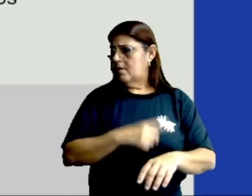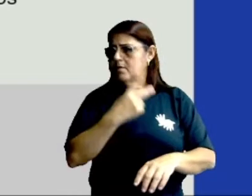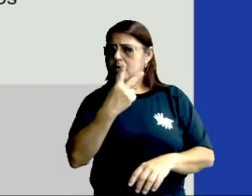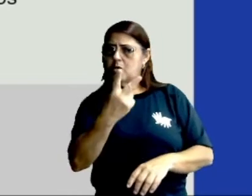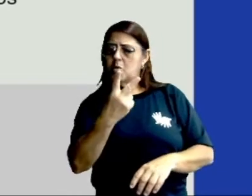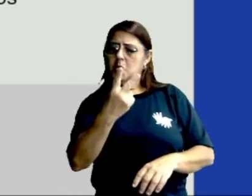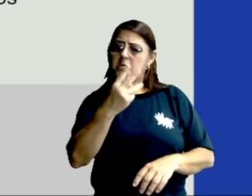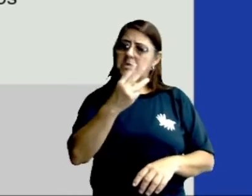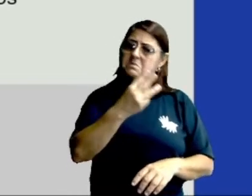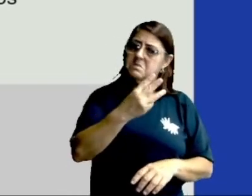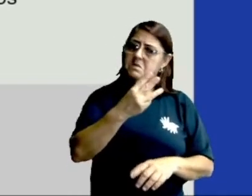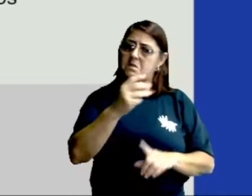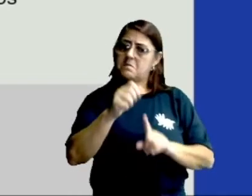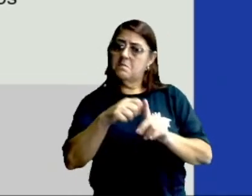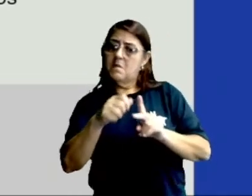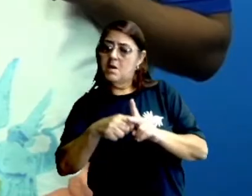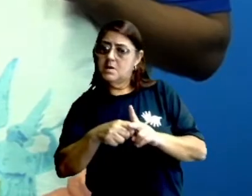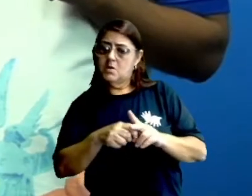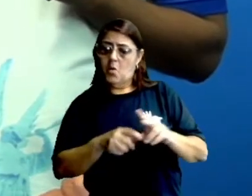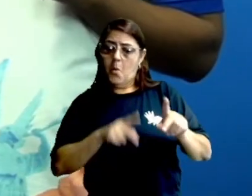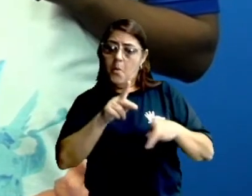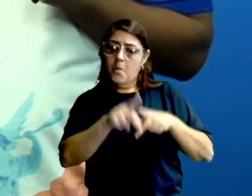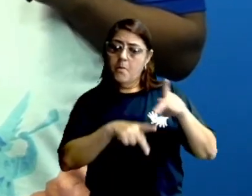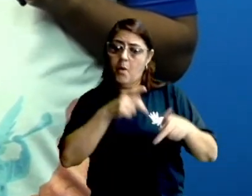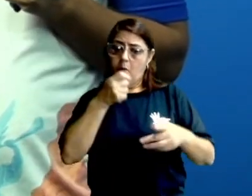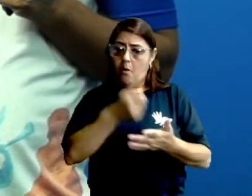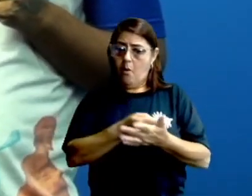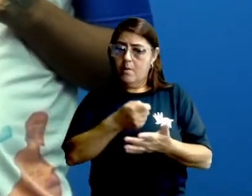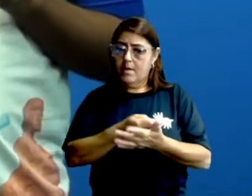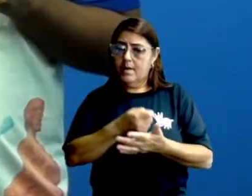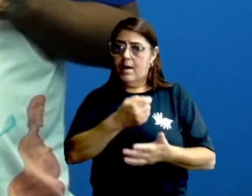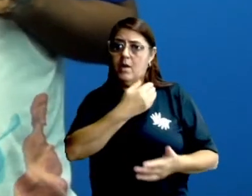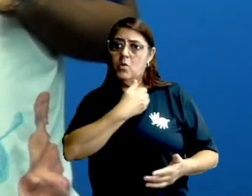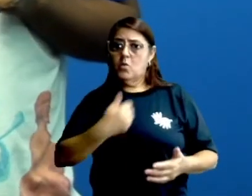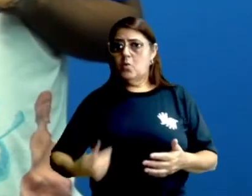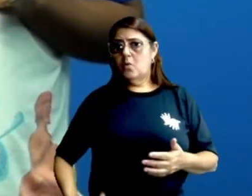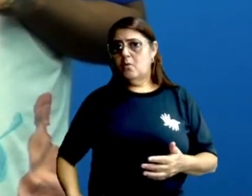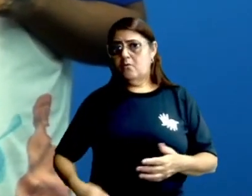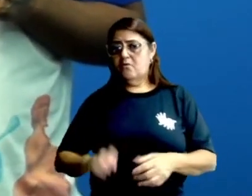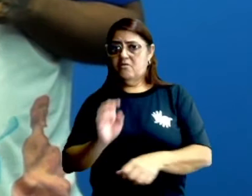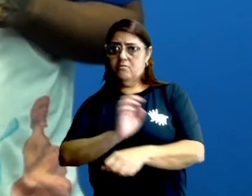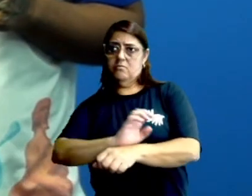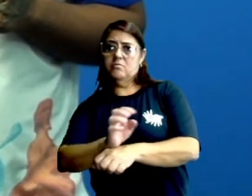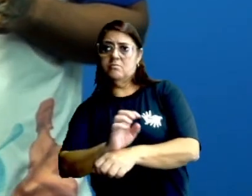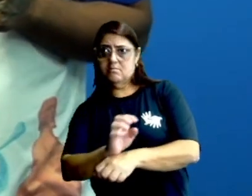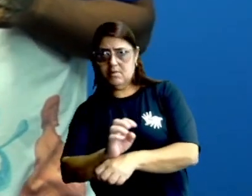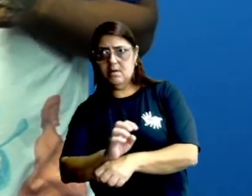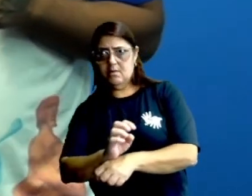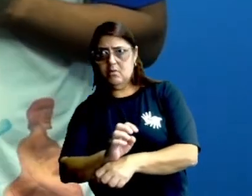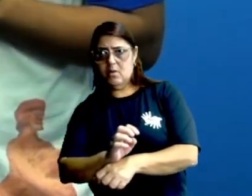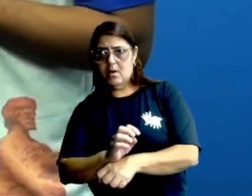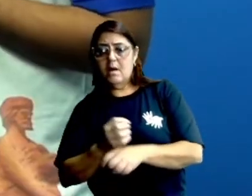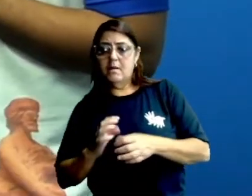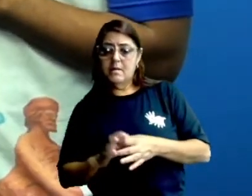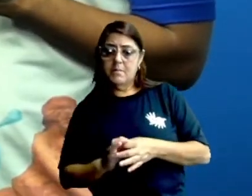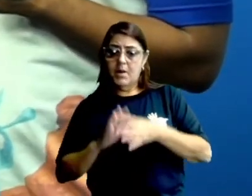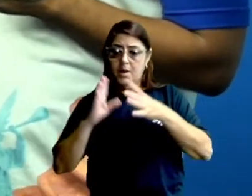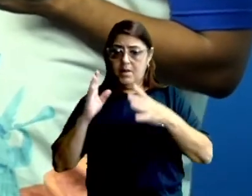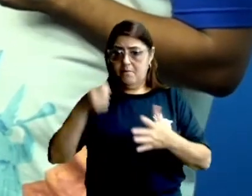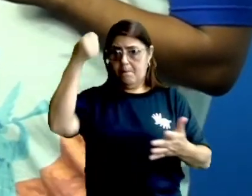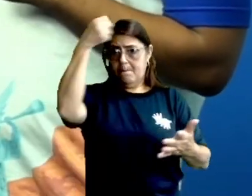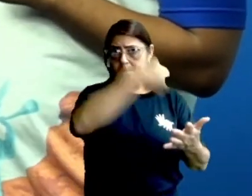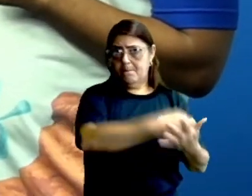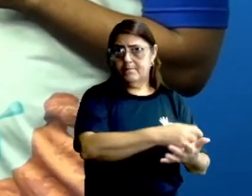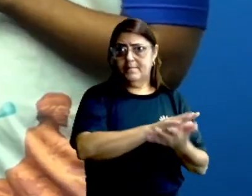3 meses que esses povos eles eram obrigados a trabalharem nas obras públicas do Estado. Era um trabalho compulsório, tá? Então, eles